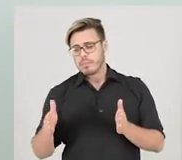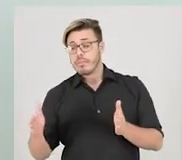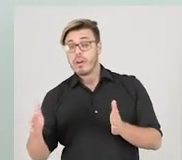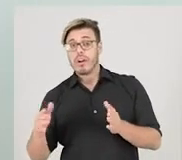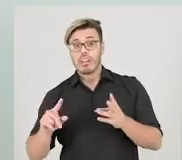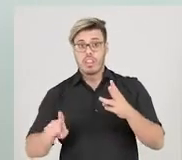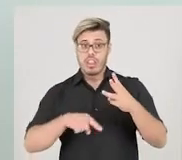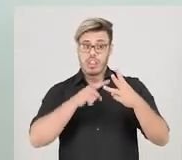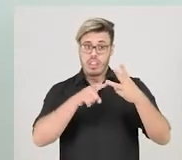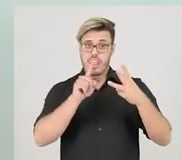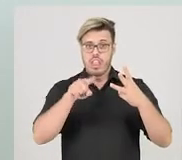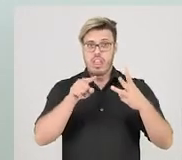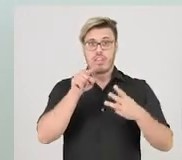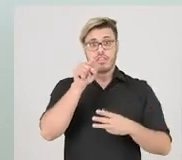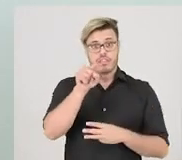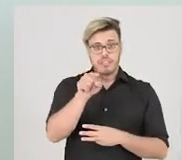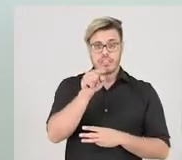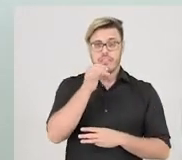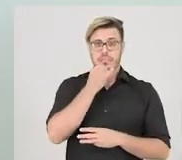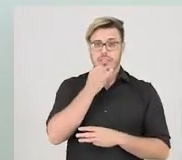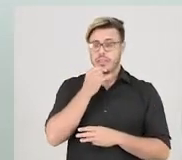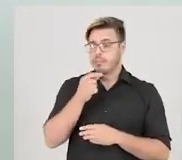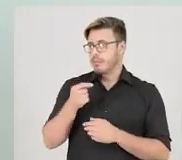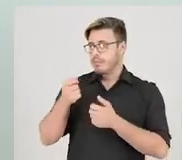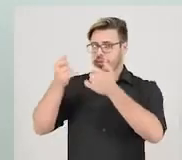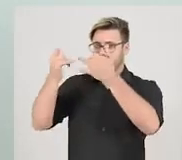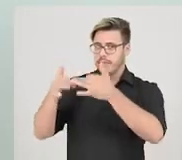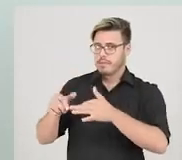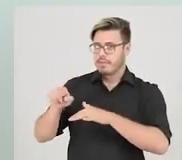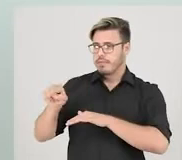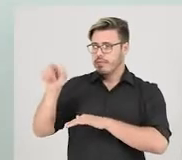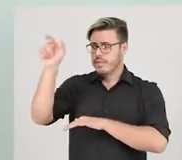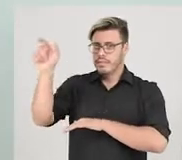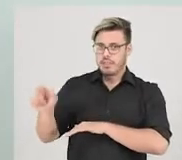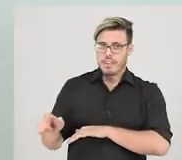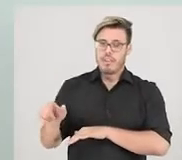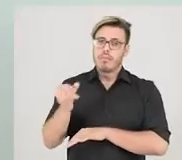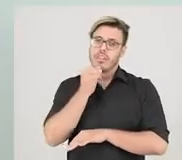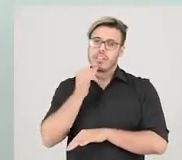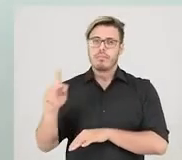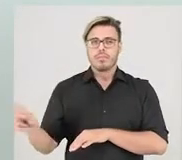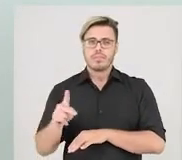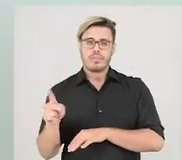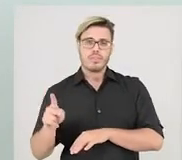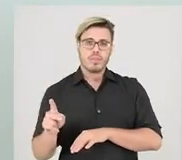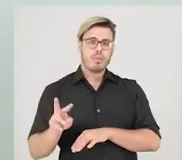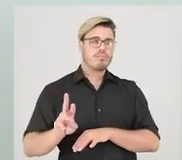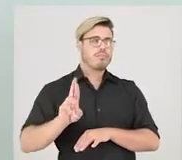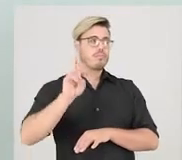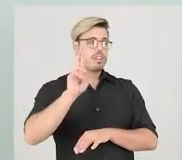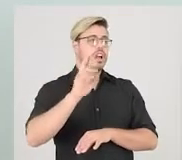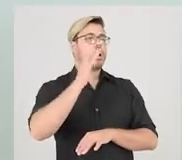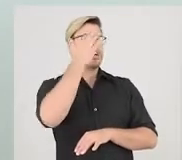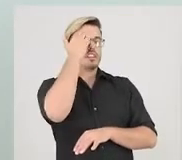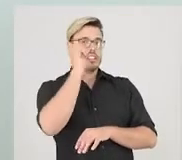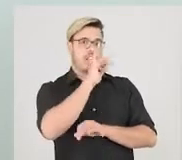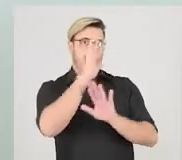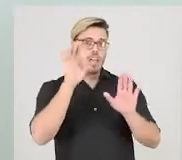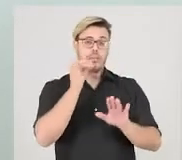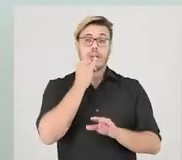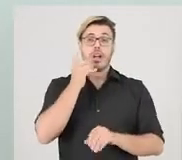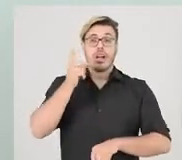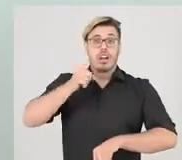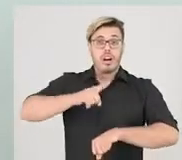os olhos. No momento da intervenção, você percebe se esse aluno está dando respostas positivas para você ou